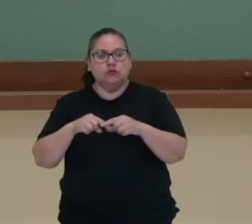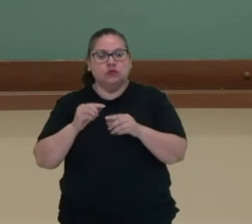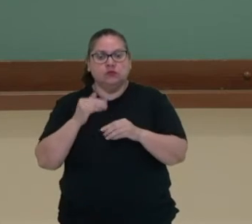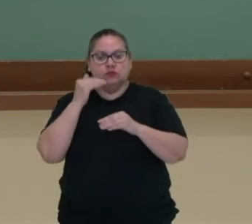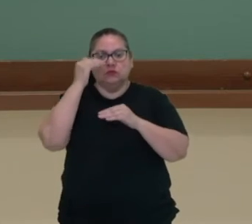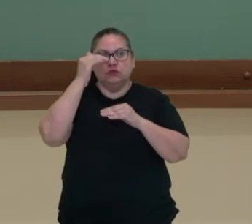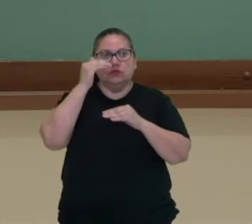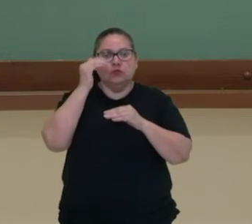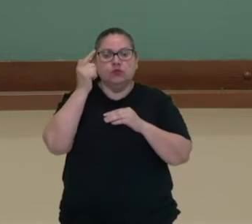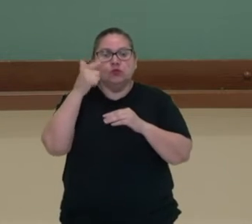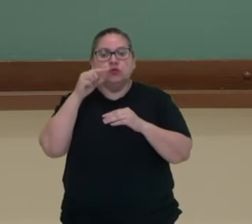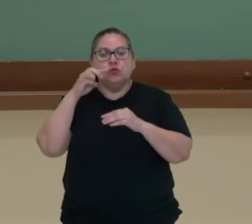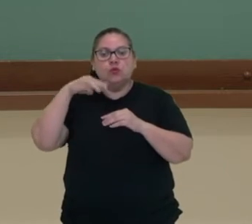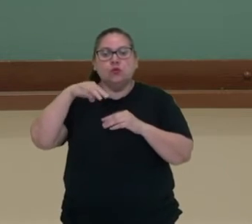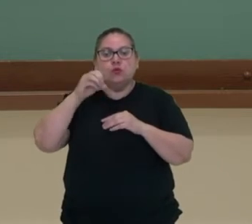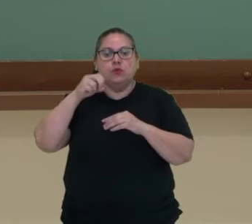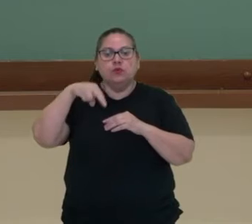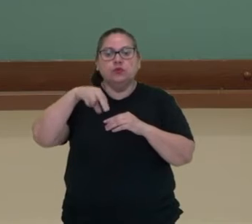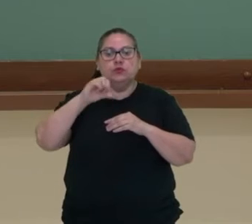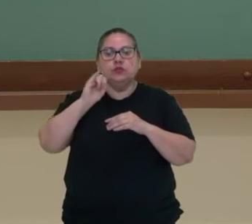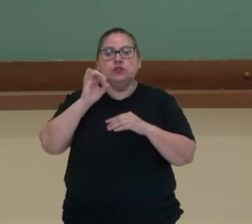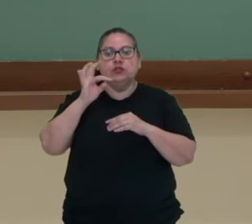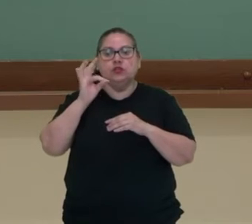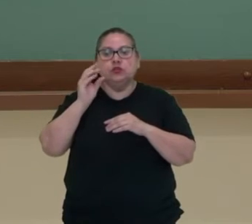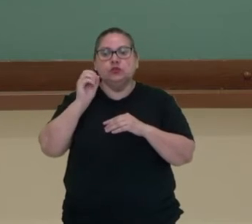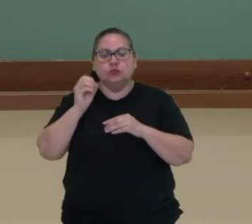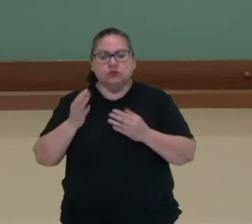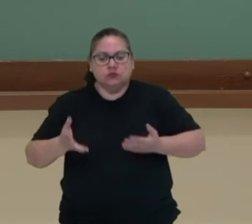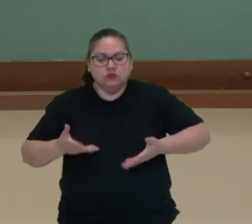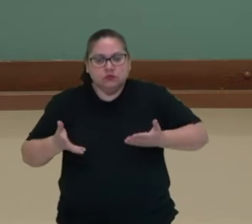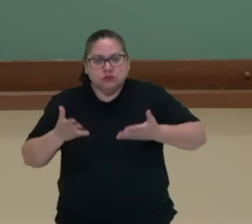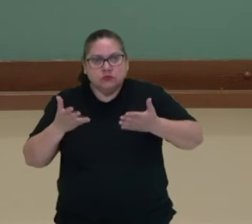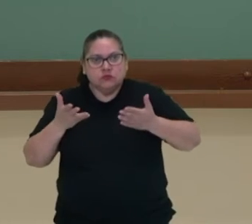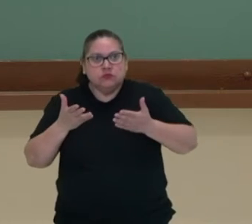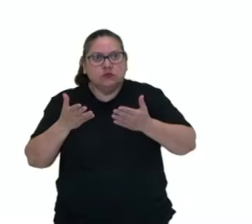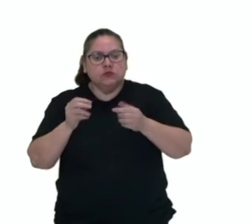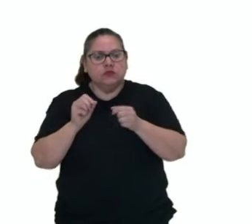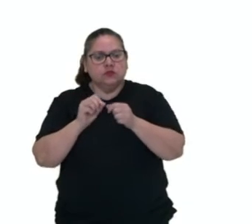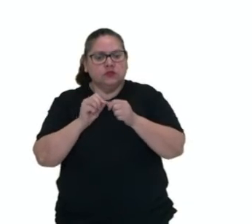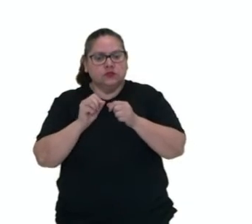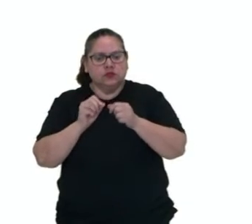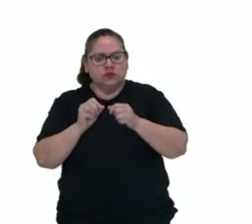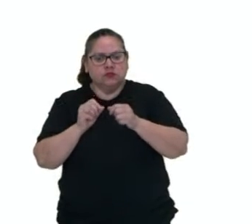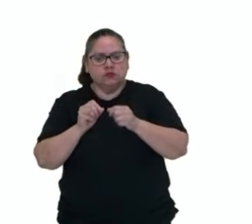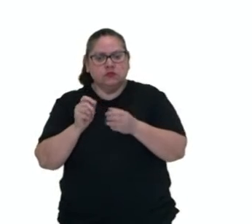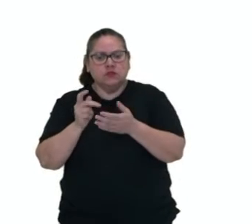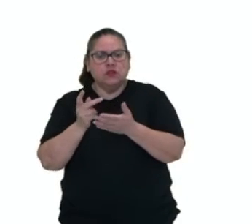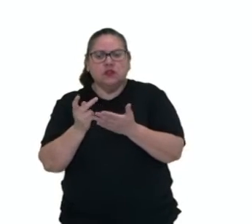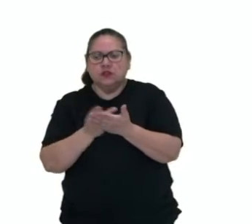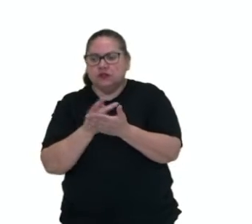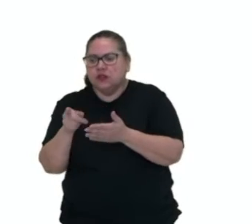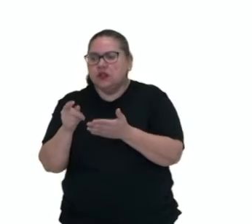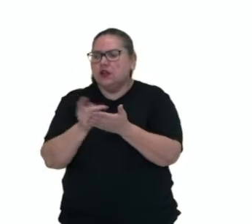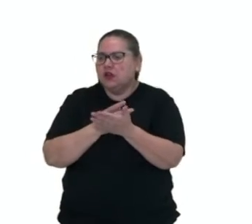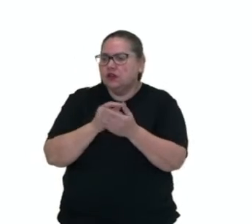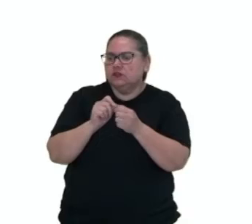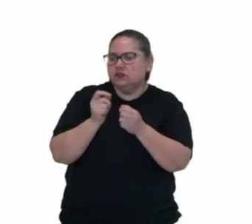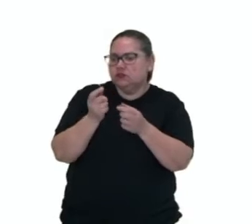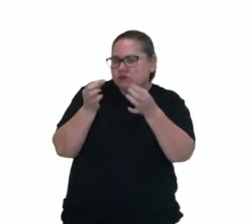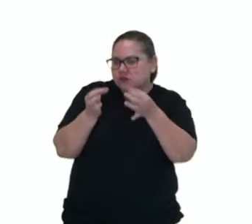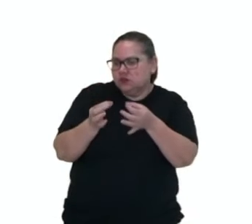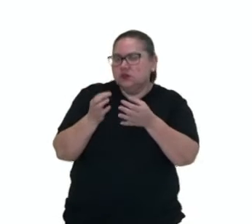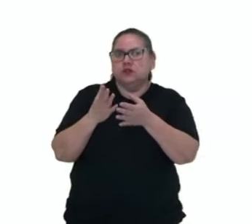turma nós temos o monitor de turma. Estimular a correção de atitudes dos demais estudantes da turma